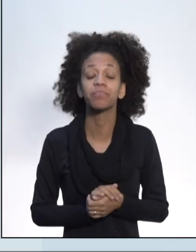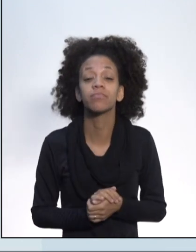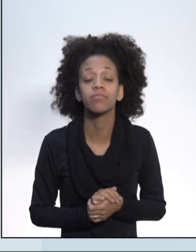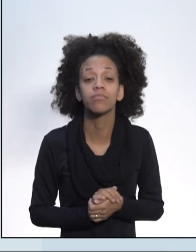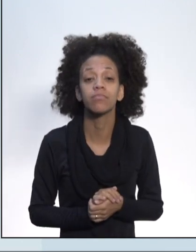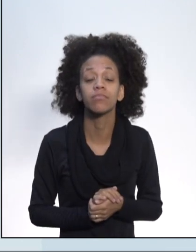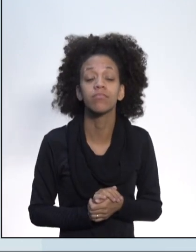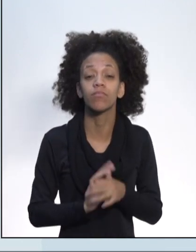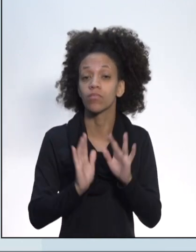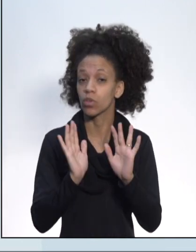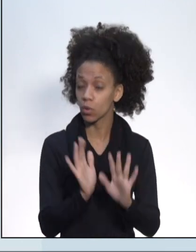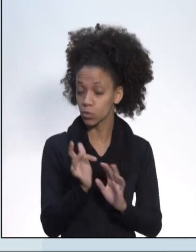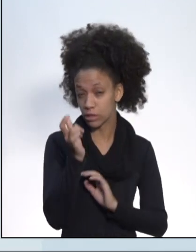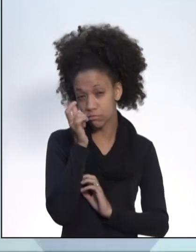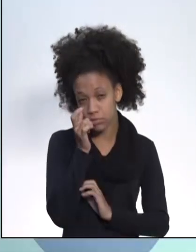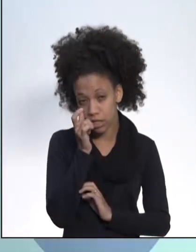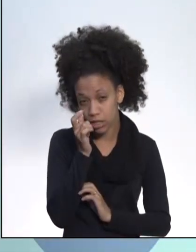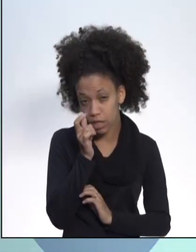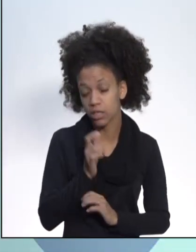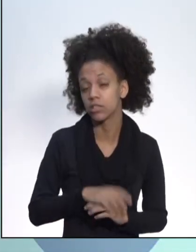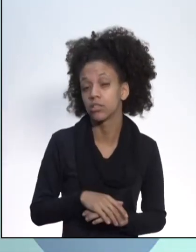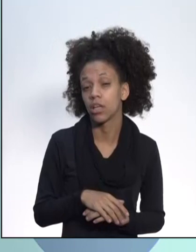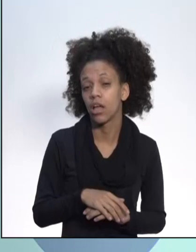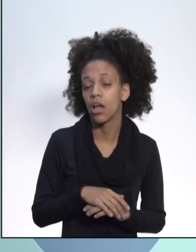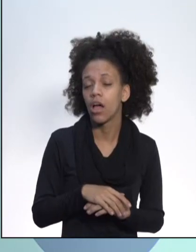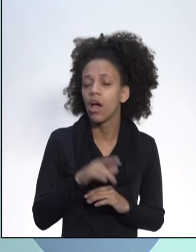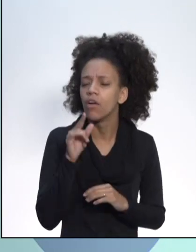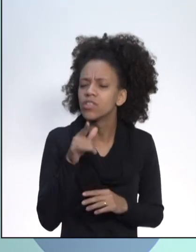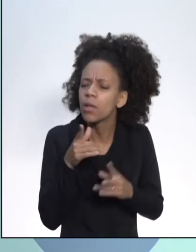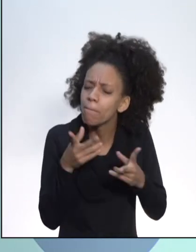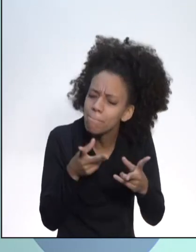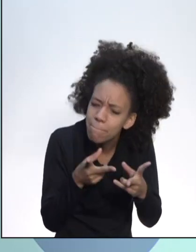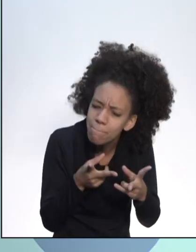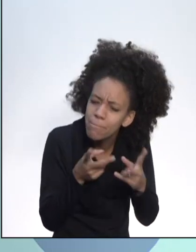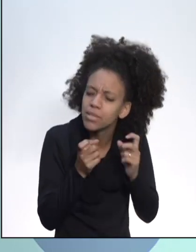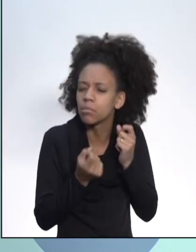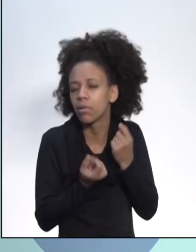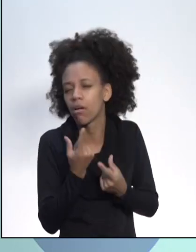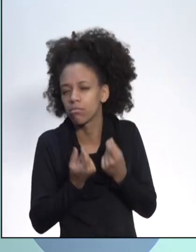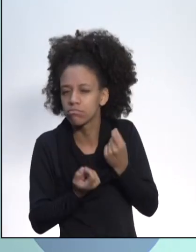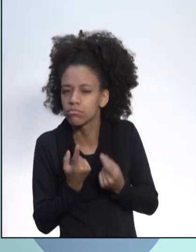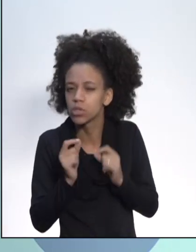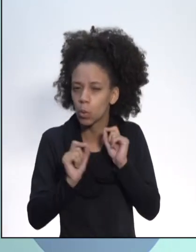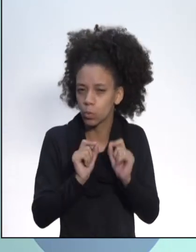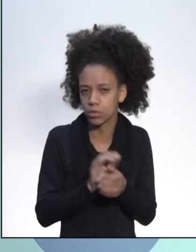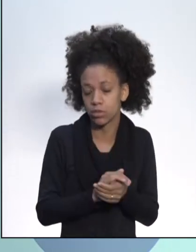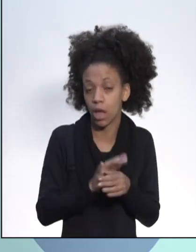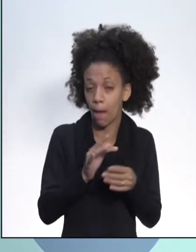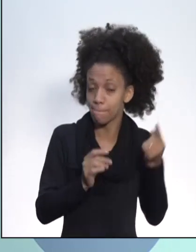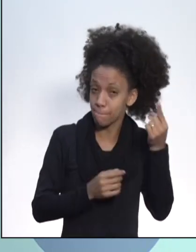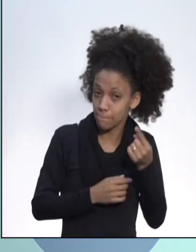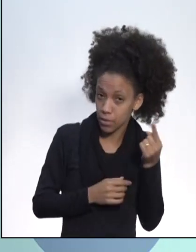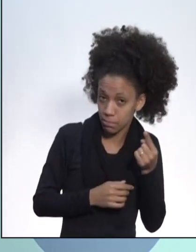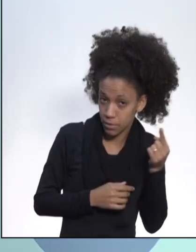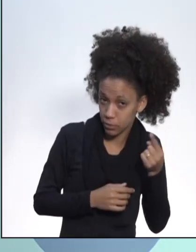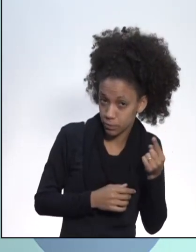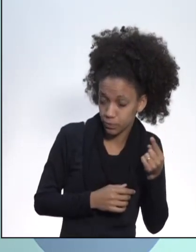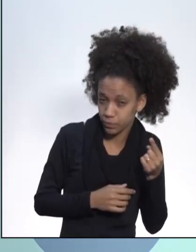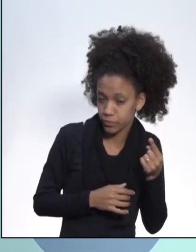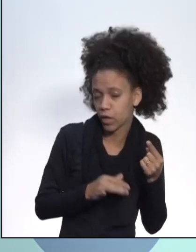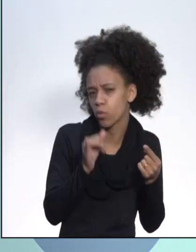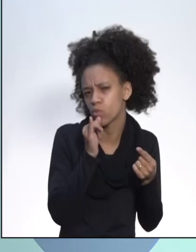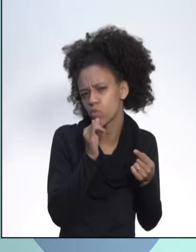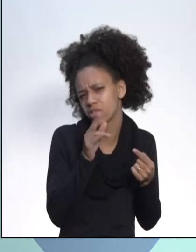No interesse artístico, vocês vão ter que perceber algumas coisas. Primeiro, a gente vai usar um